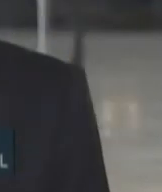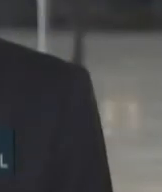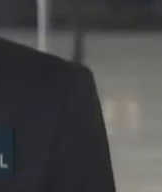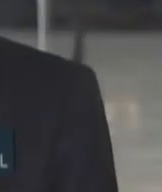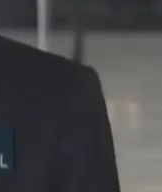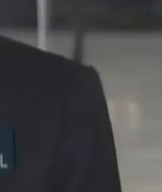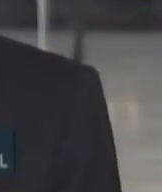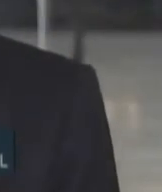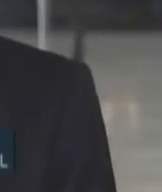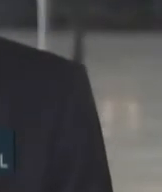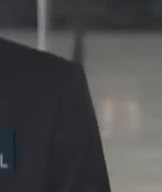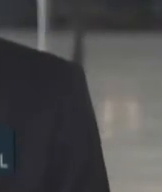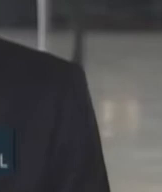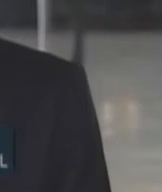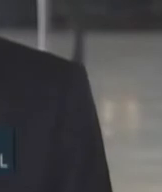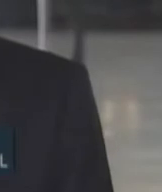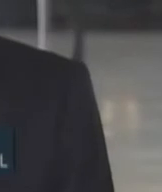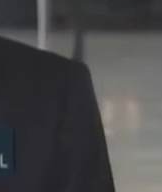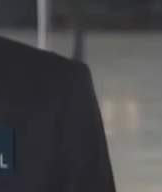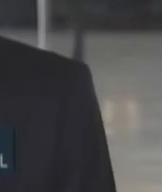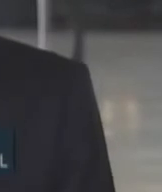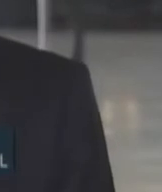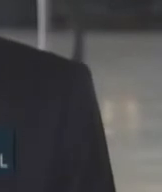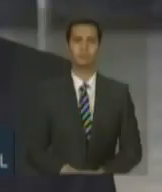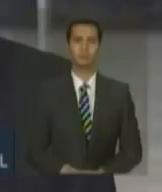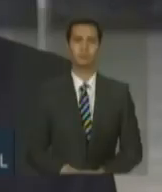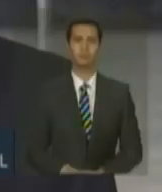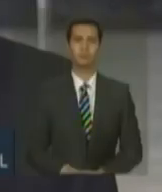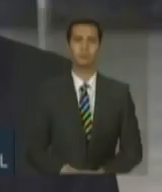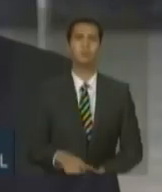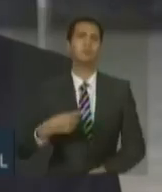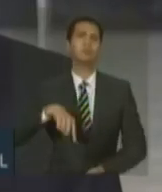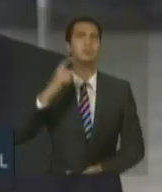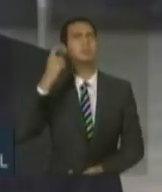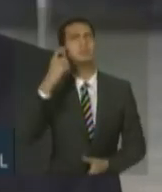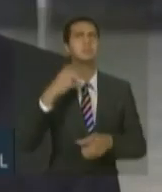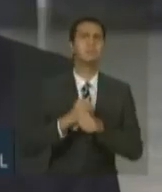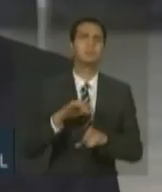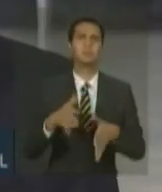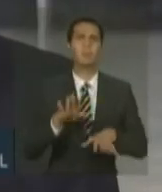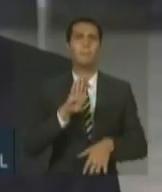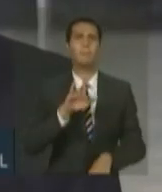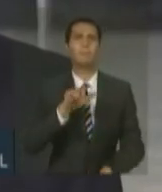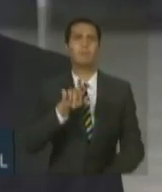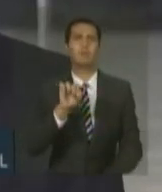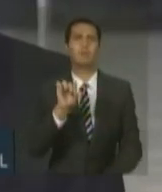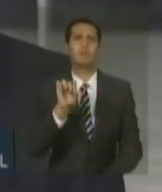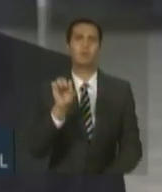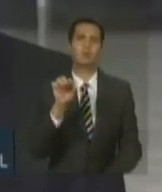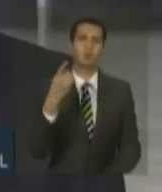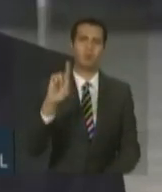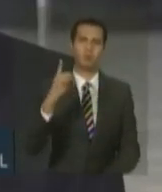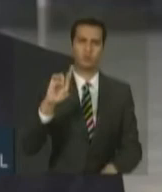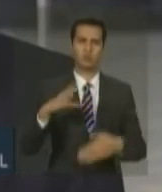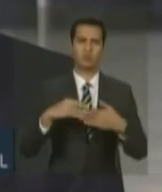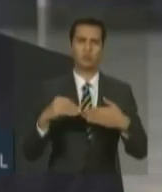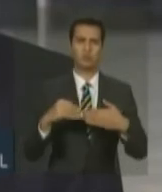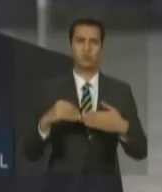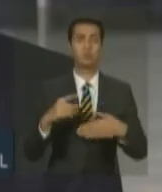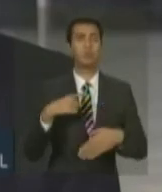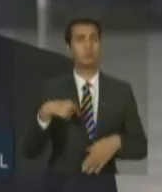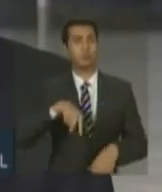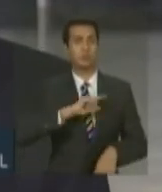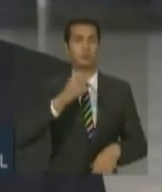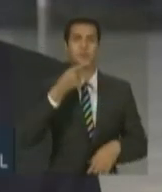muito grande. De quanto? Uma estimativa? Não, estamos falando de bilhões de dólares. Nós estamos falando de bilhões de